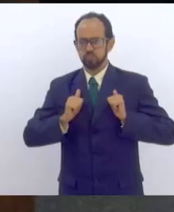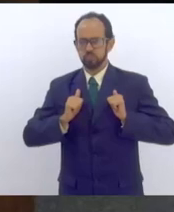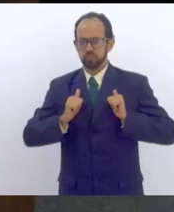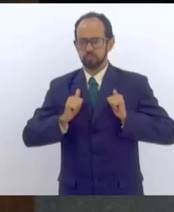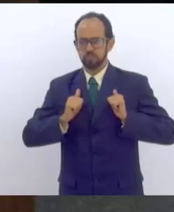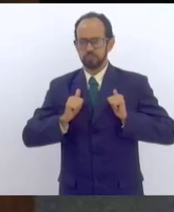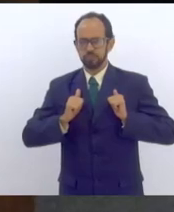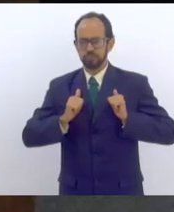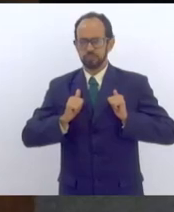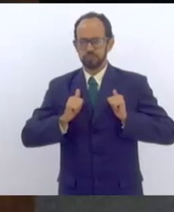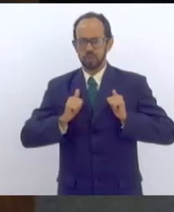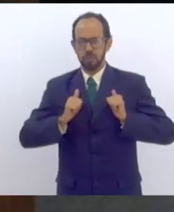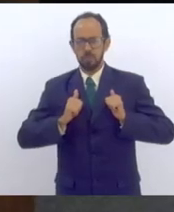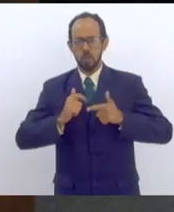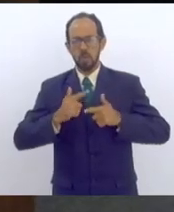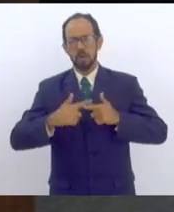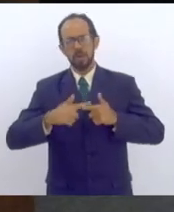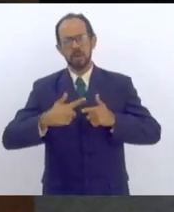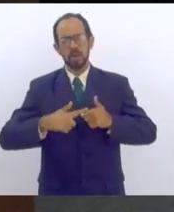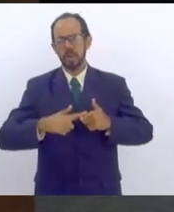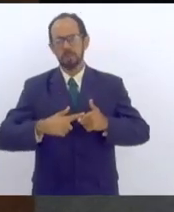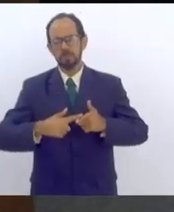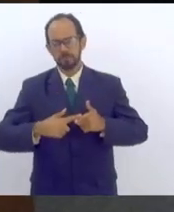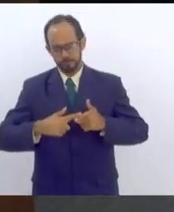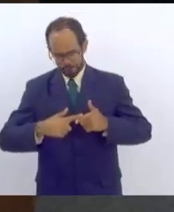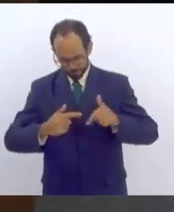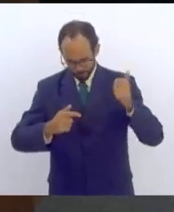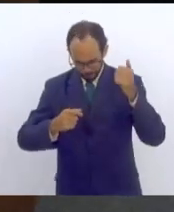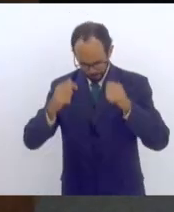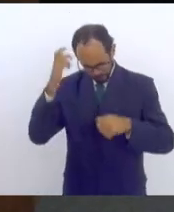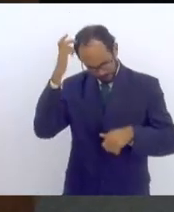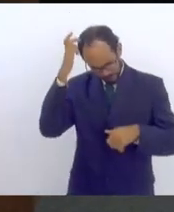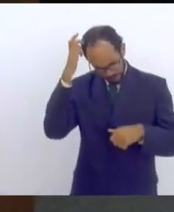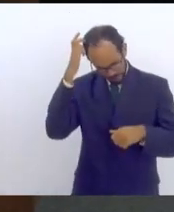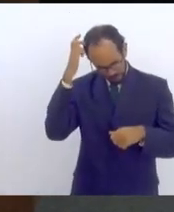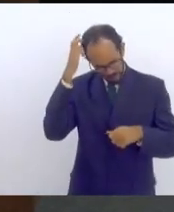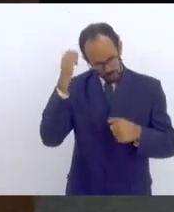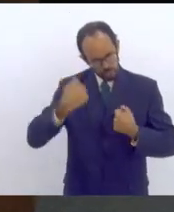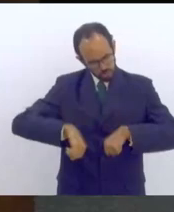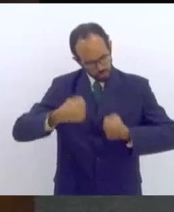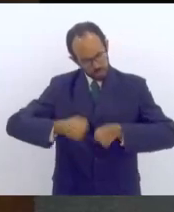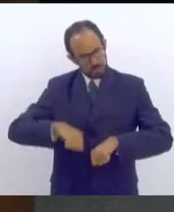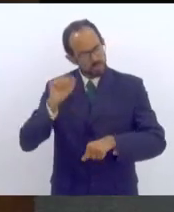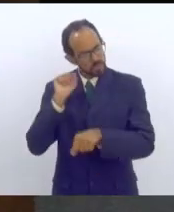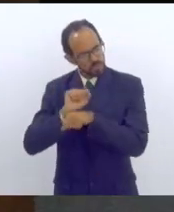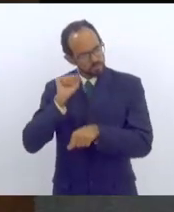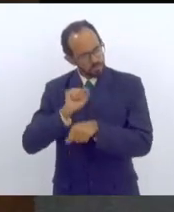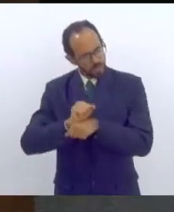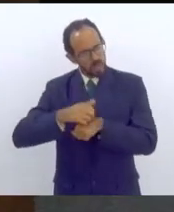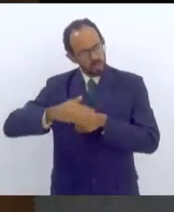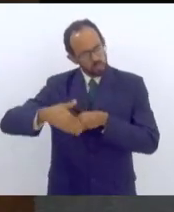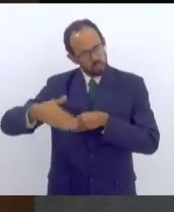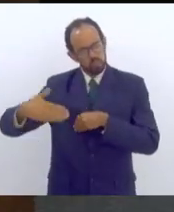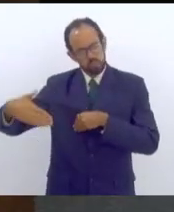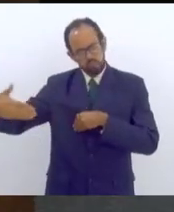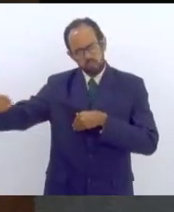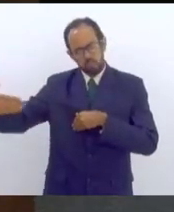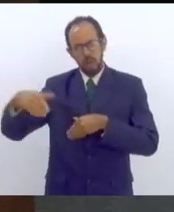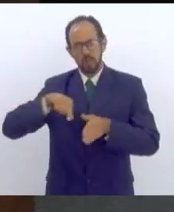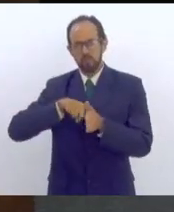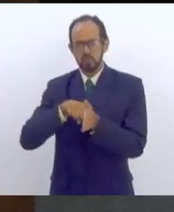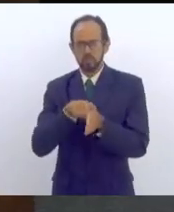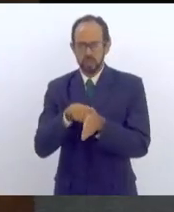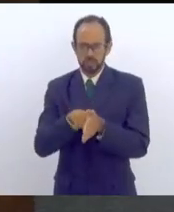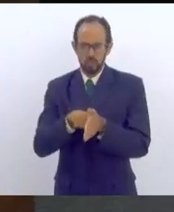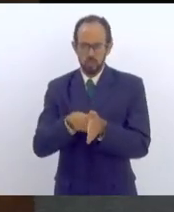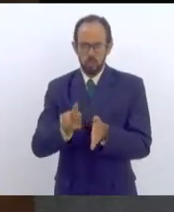Alain Bombeiro, porque a gente precisa esperar que transcorra o trabalho da justiça e da investigação. A gente não está aqui